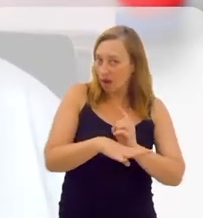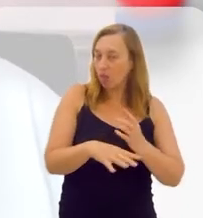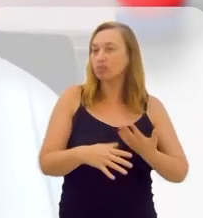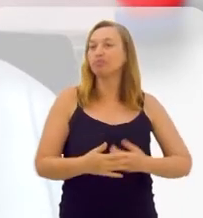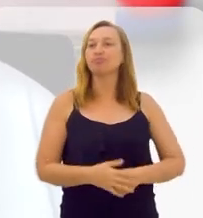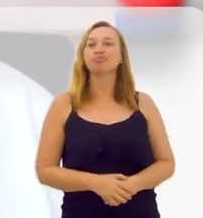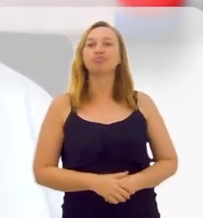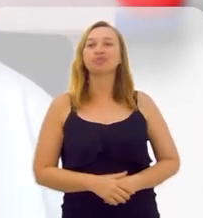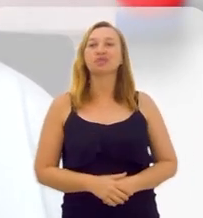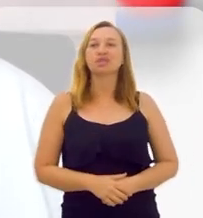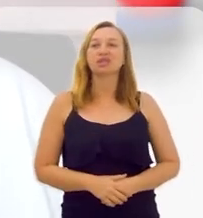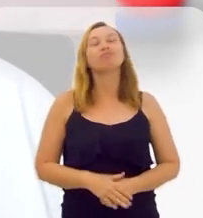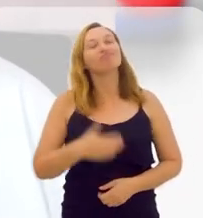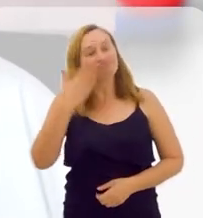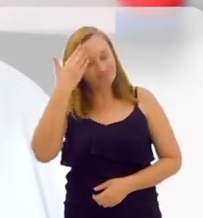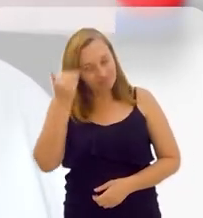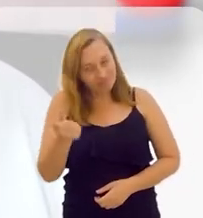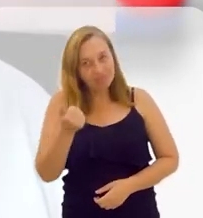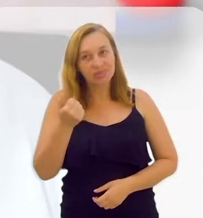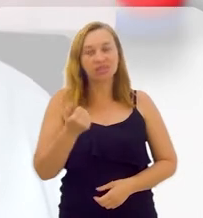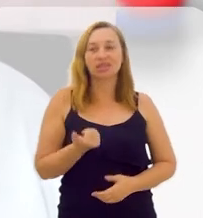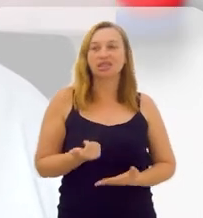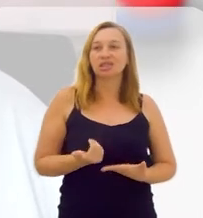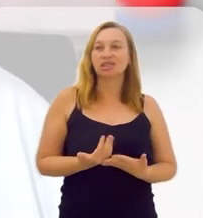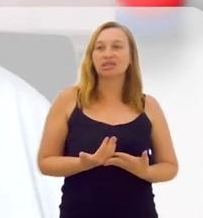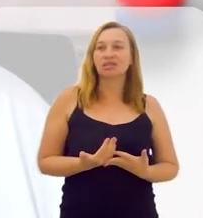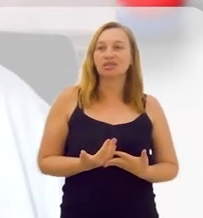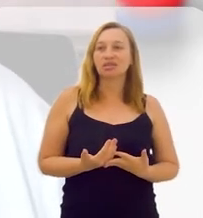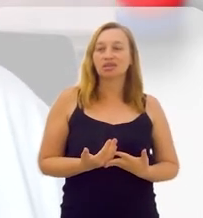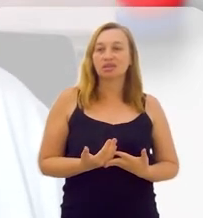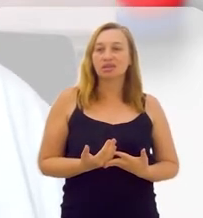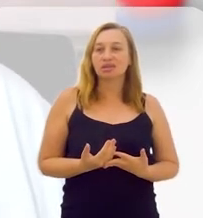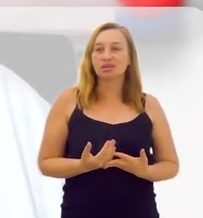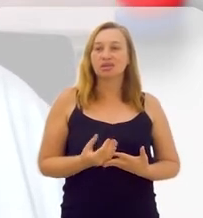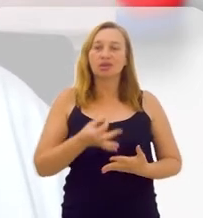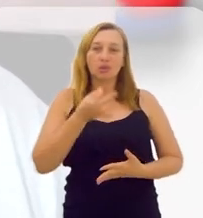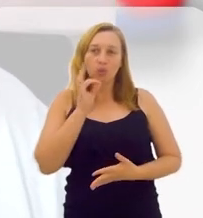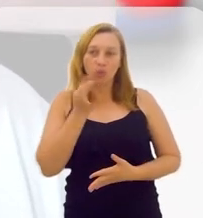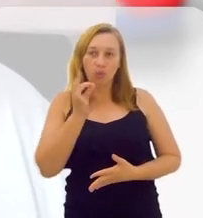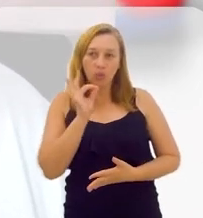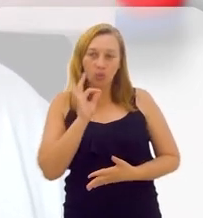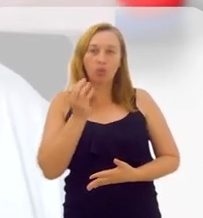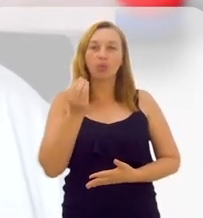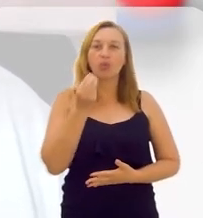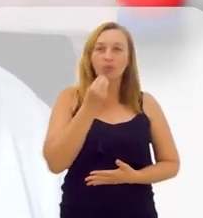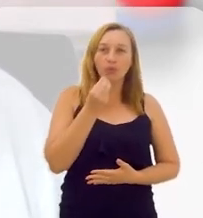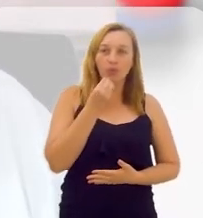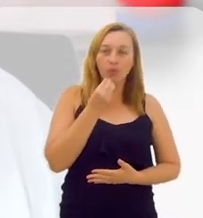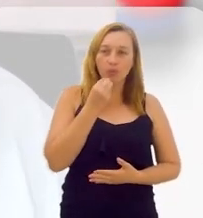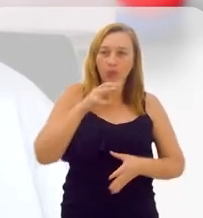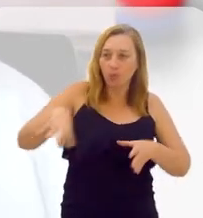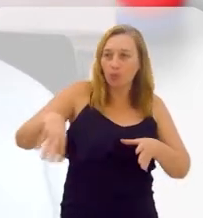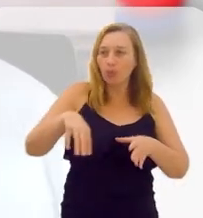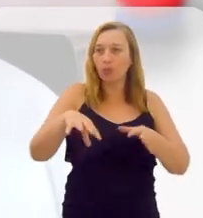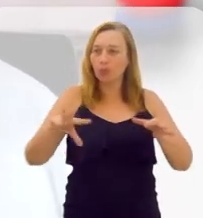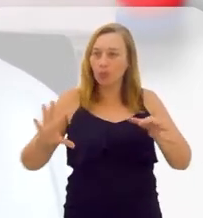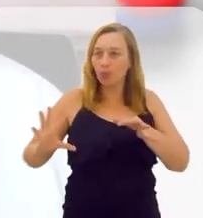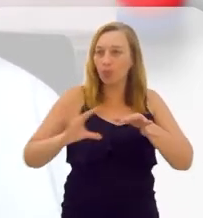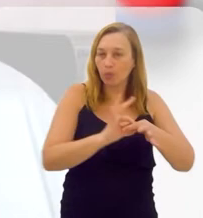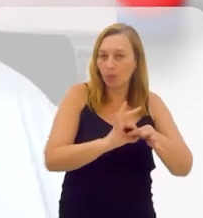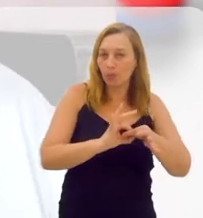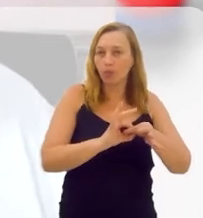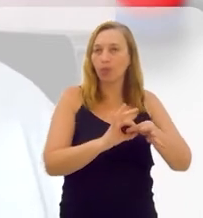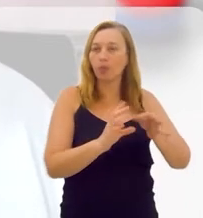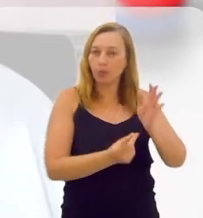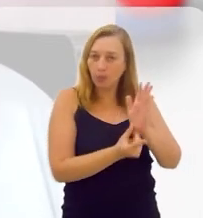social, né? E a gente sabia que era uma coisa que faria com que o café tivesse oportunidade de agregar